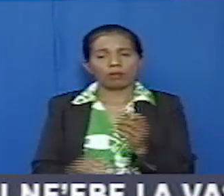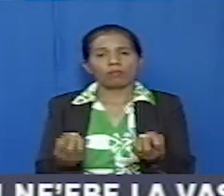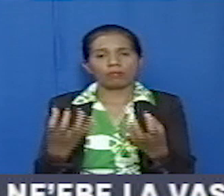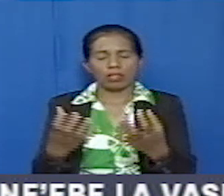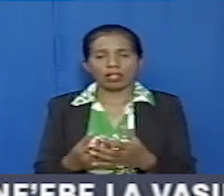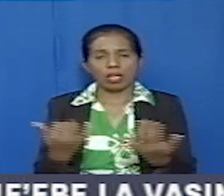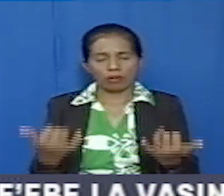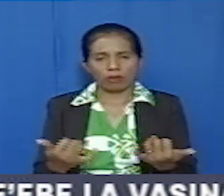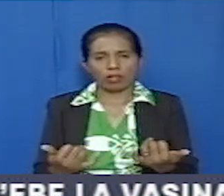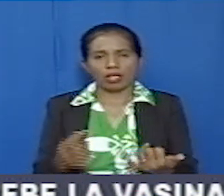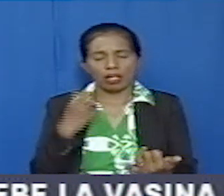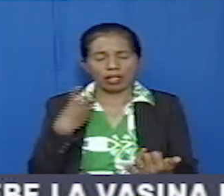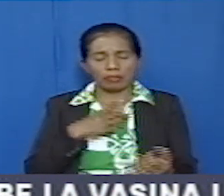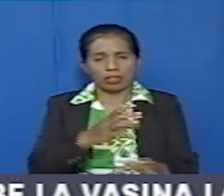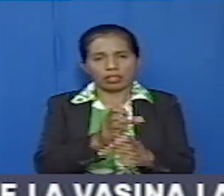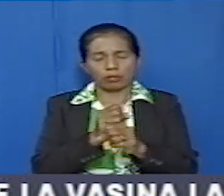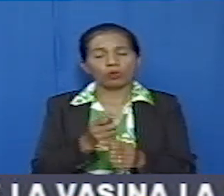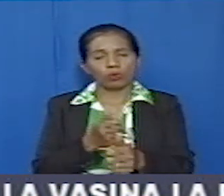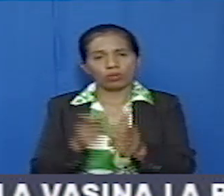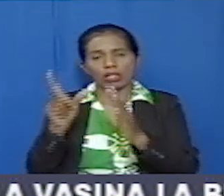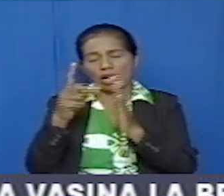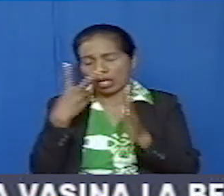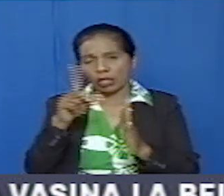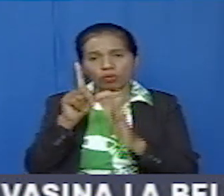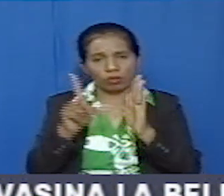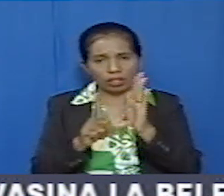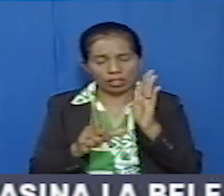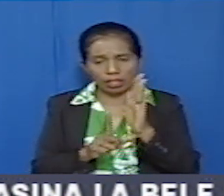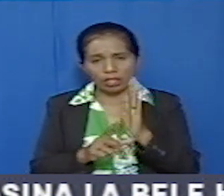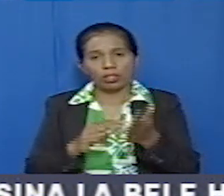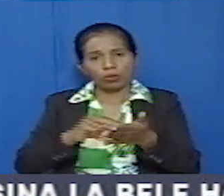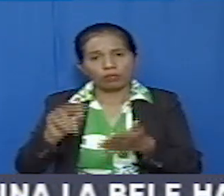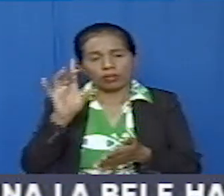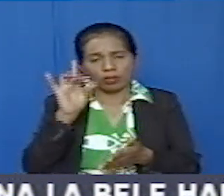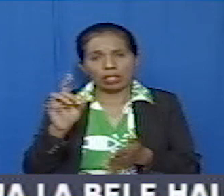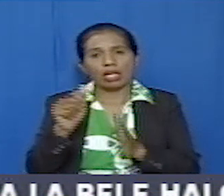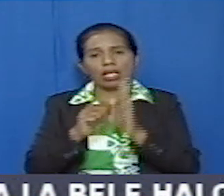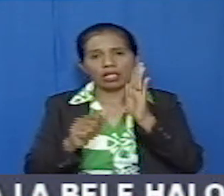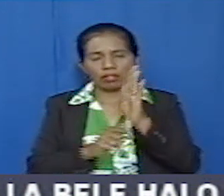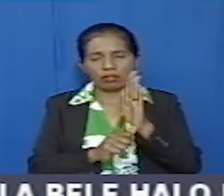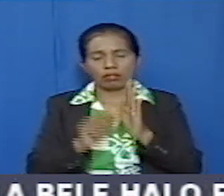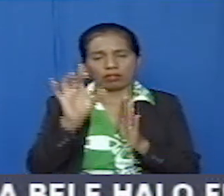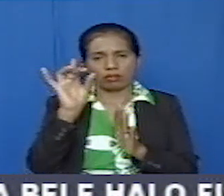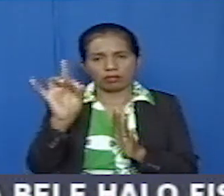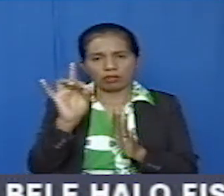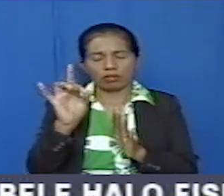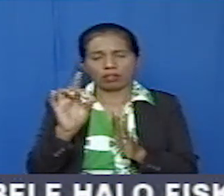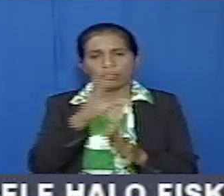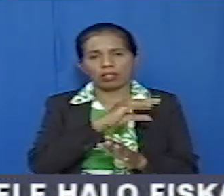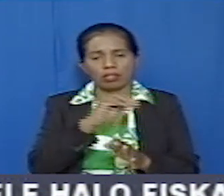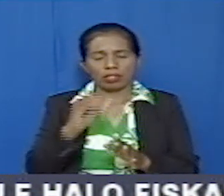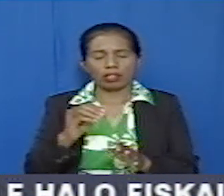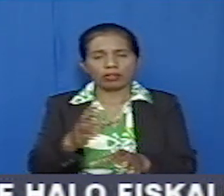anônima, Sira, por lei da linha, lei número 7 de 2020, linha, artigo 108, lororum,